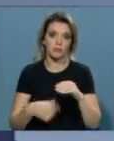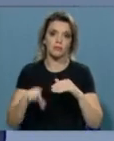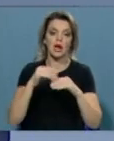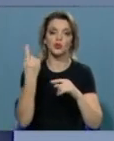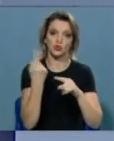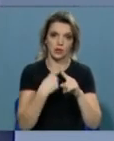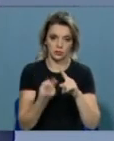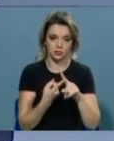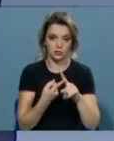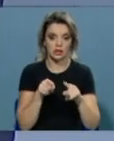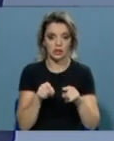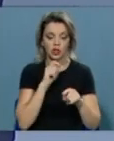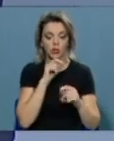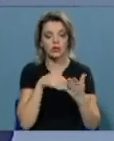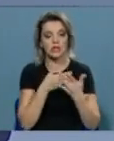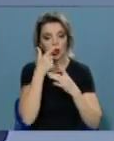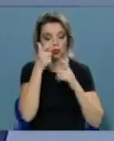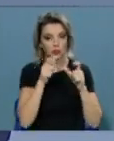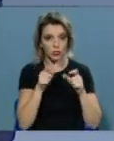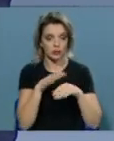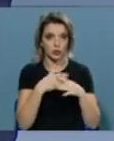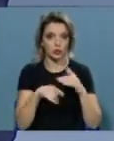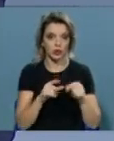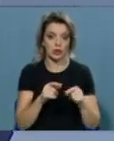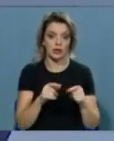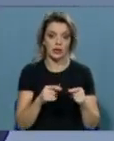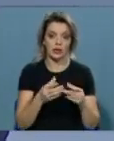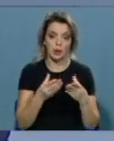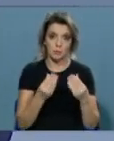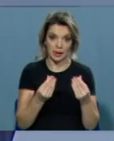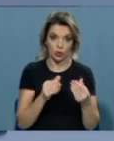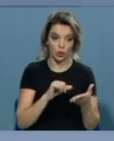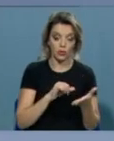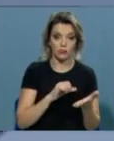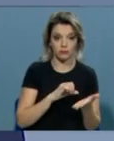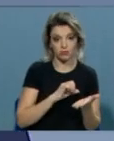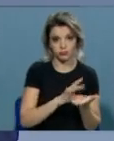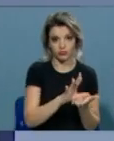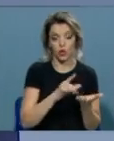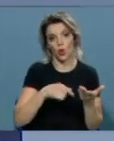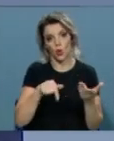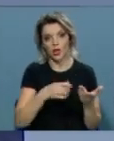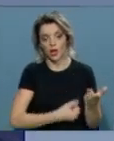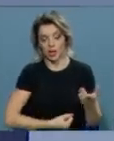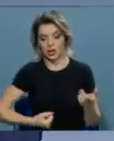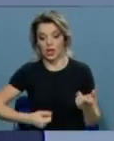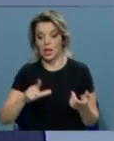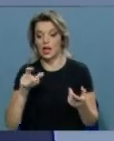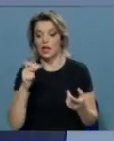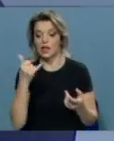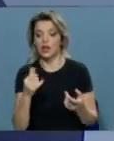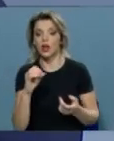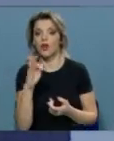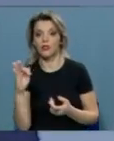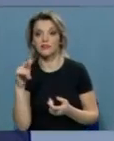mais um ano se ele por um queria que as pessoas fossem eventualmente a muitos pedidos hoje chegar em desemprego ela para legal aceitassem o leão